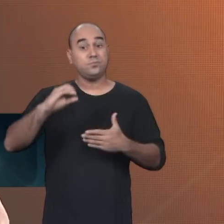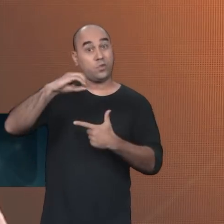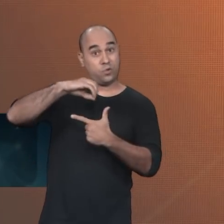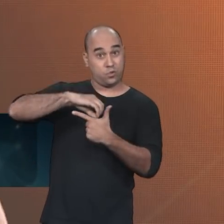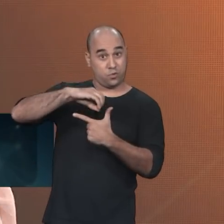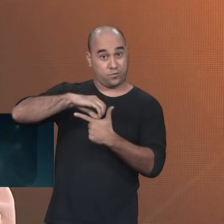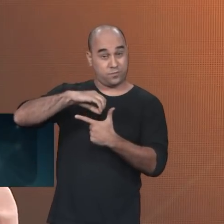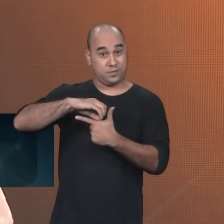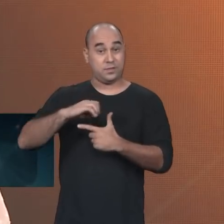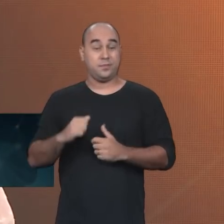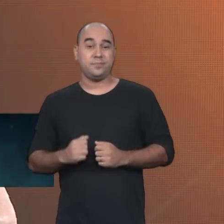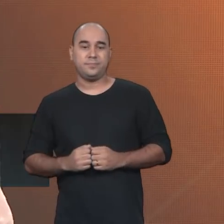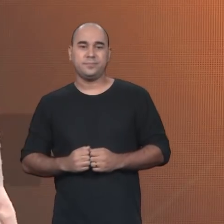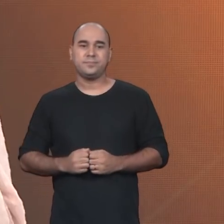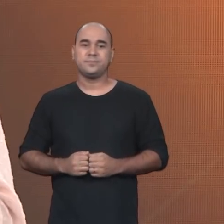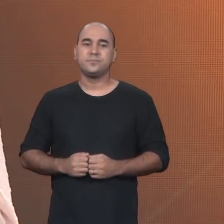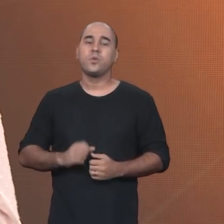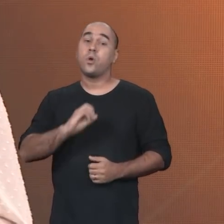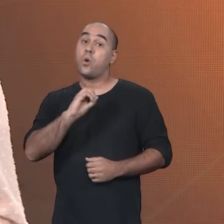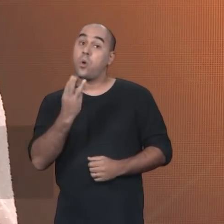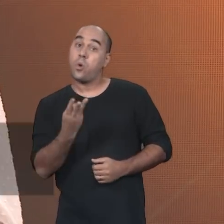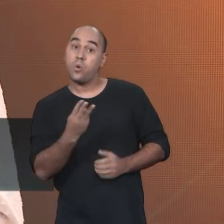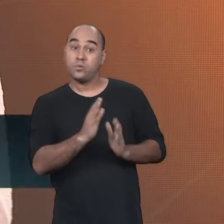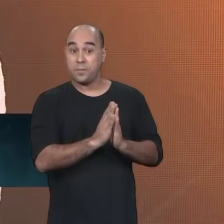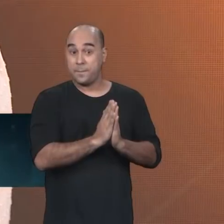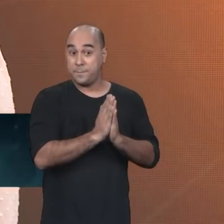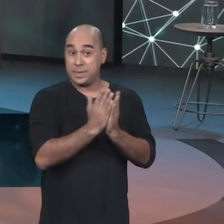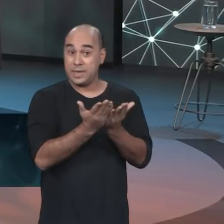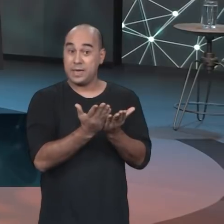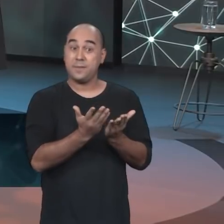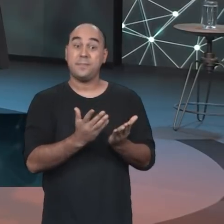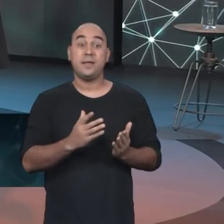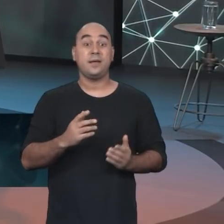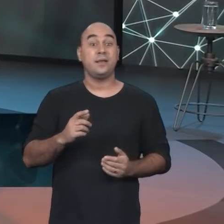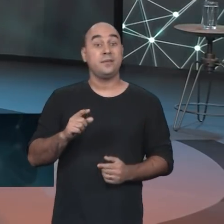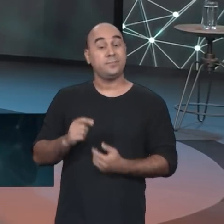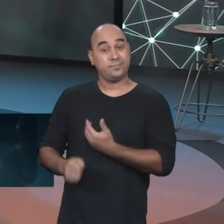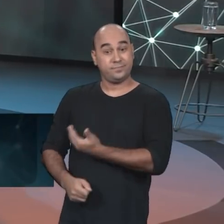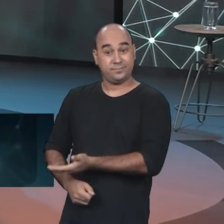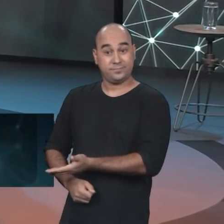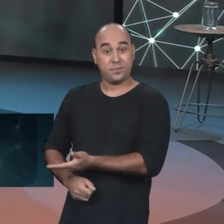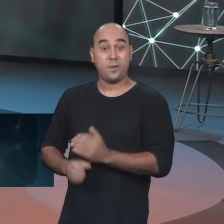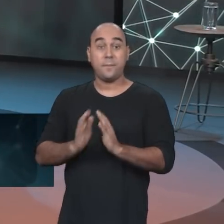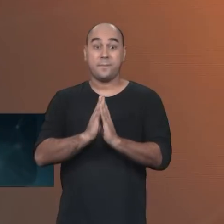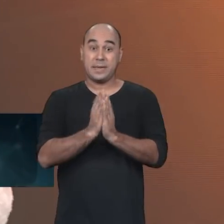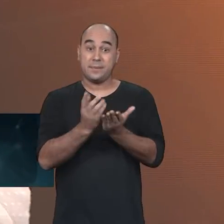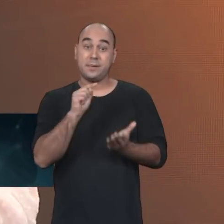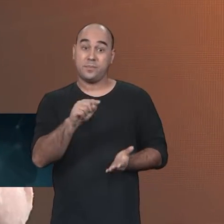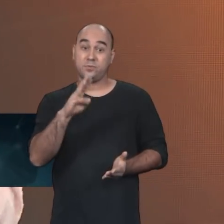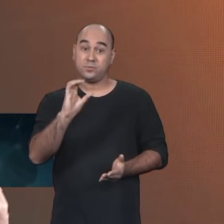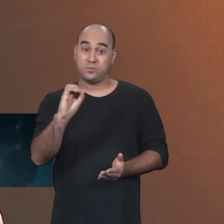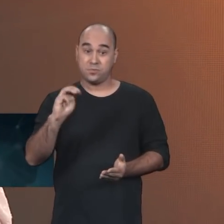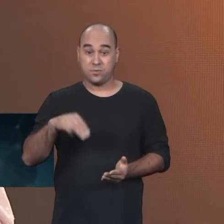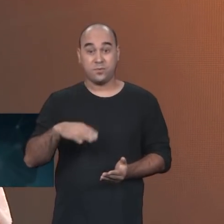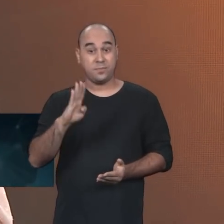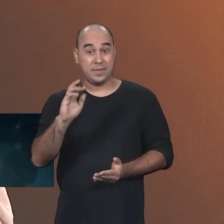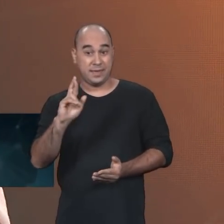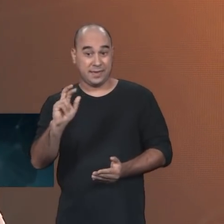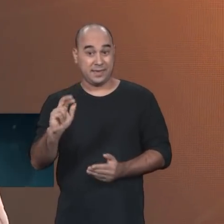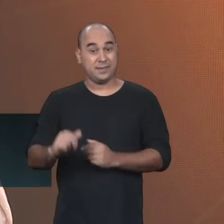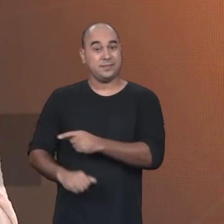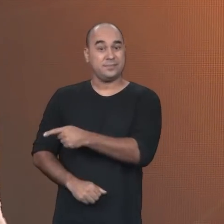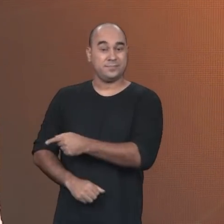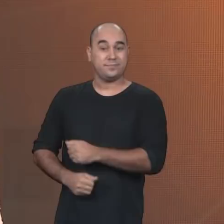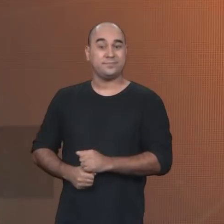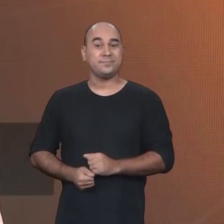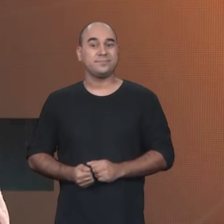novotempo.com/estudo ou biblia.com.br. Agora, quem prefere ligar, né? Vou reforçar aqui o telefone também. 0 operadora